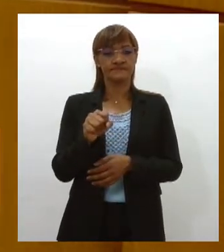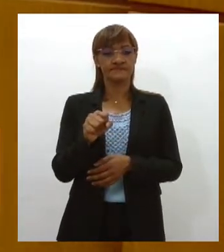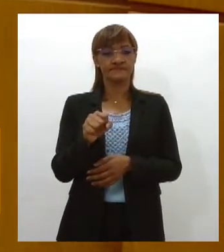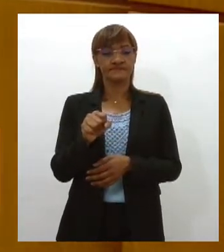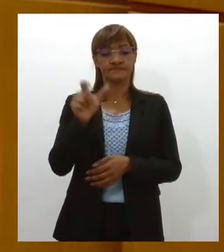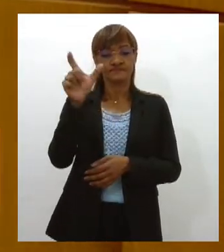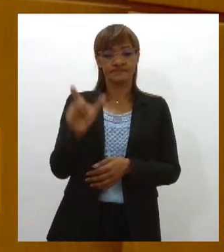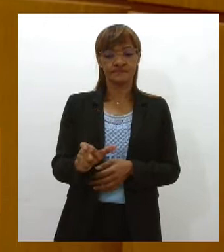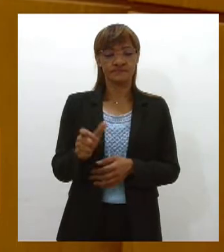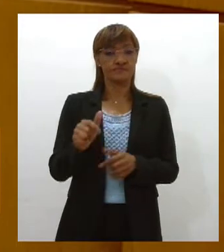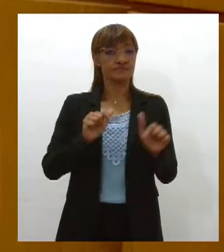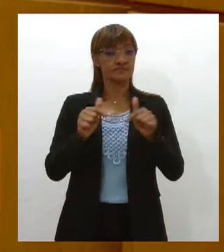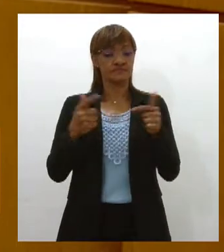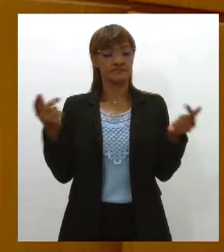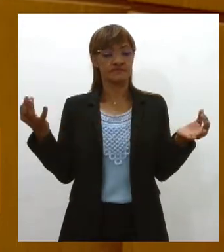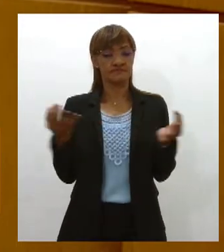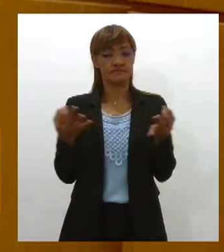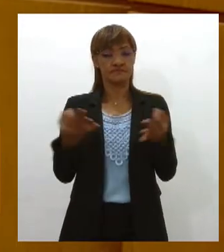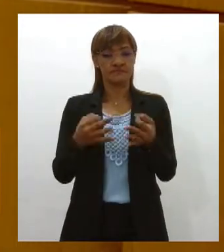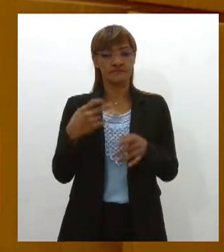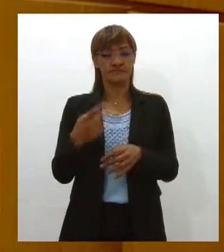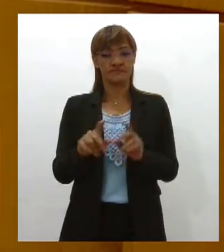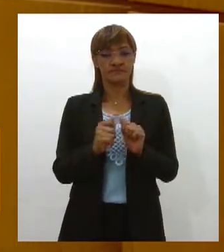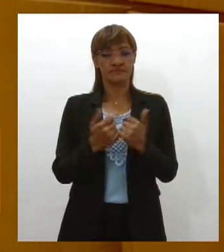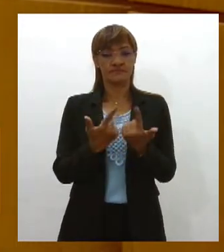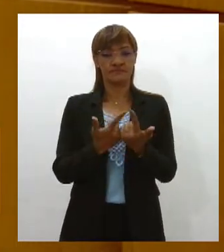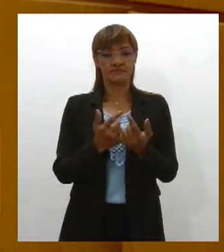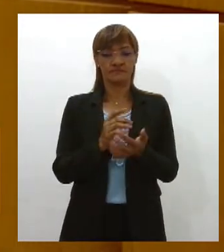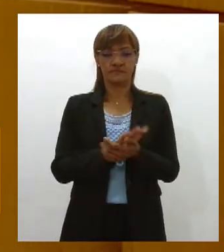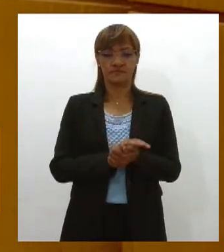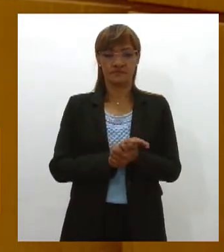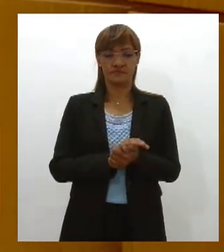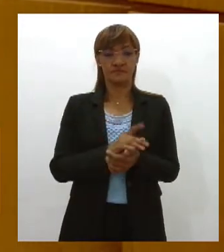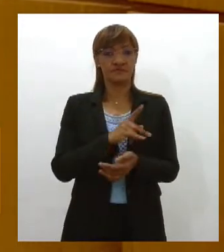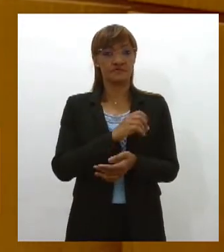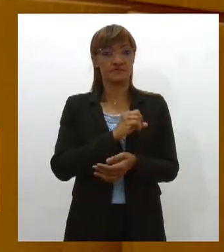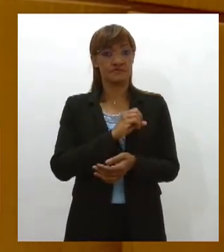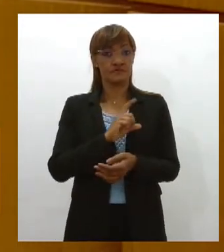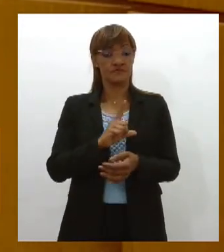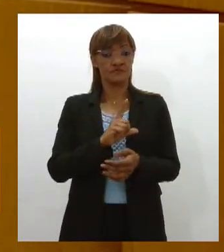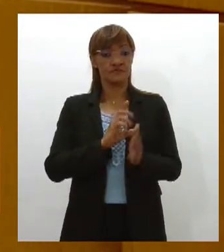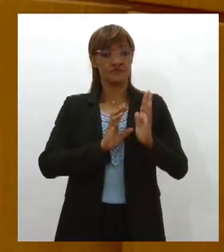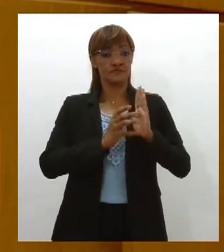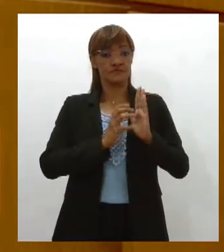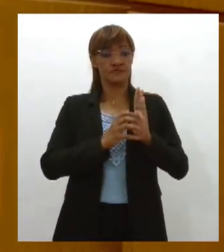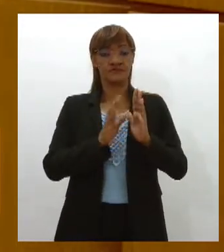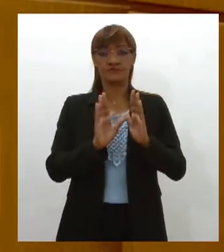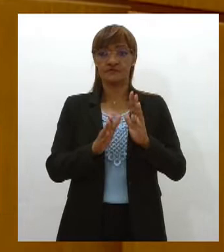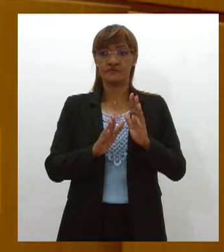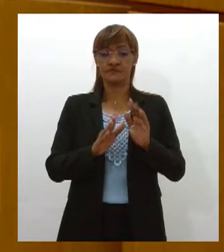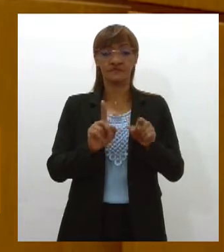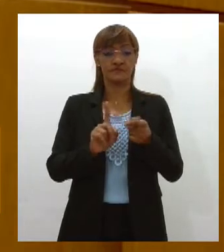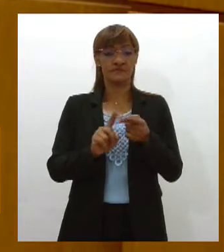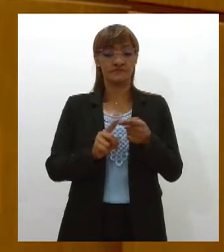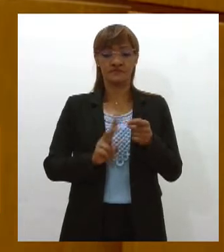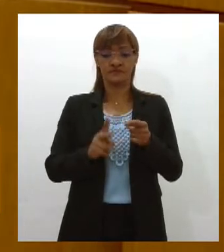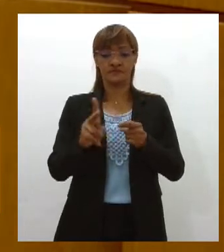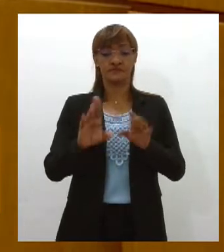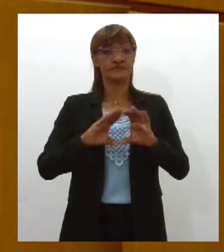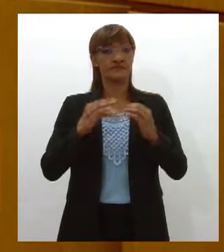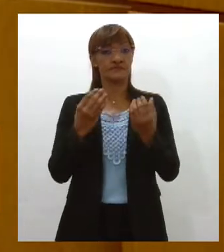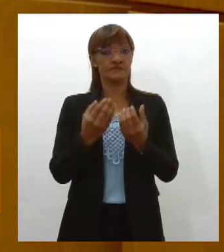fantástico aqui na Assembleia Legislativa. O PSOL vai manter o seu espaço também lá na Câmara